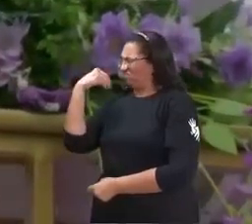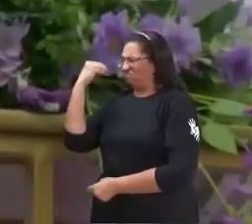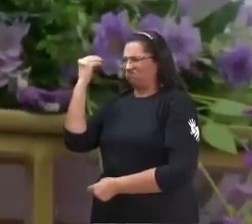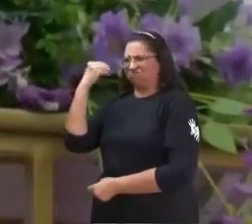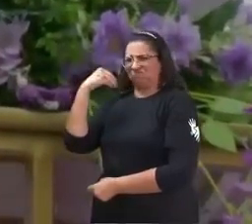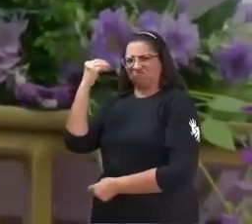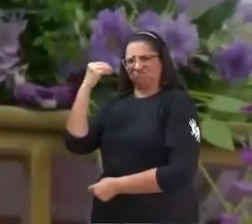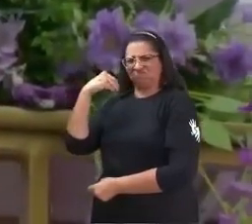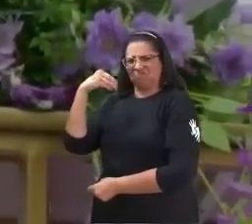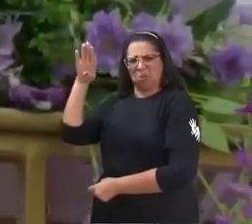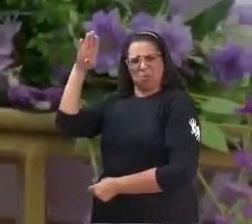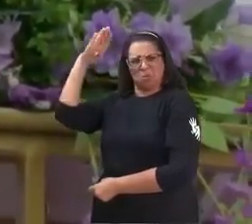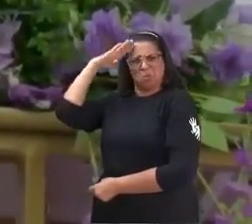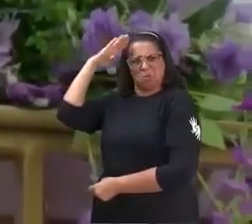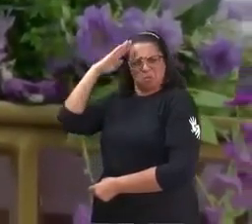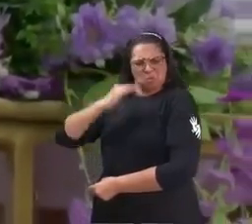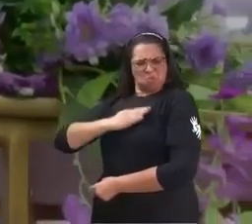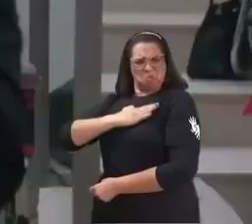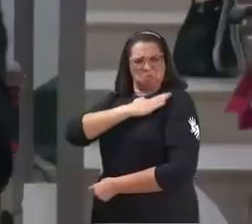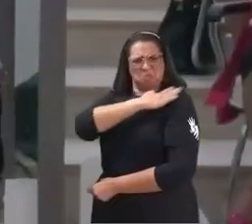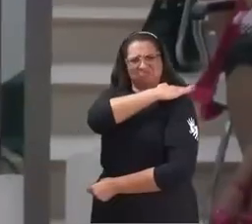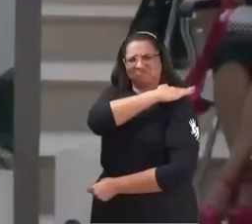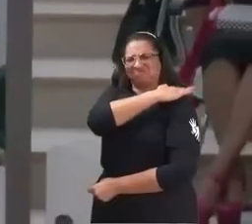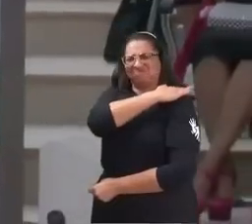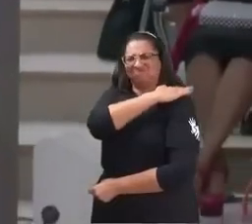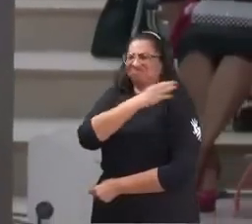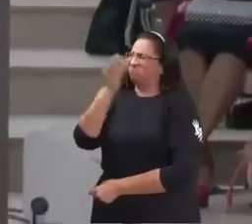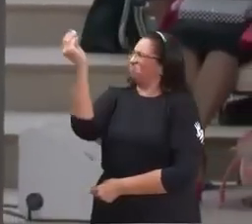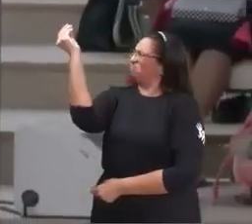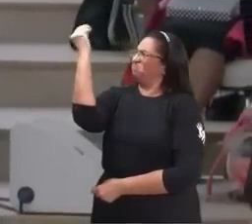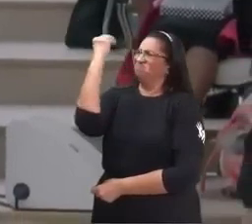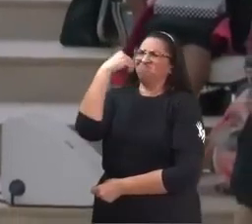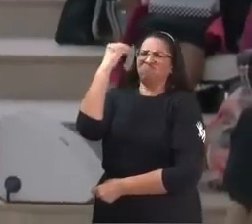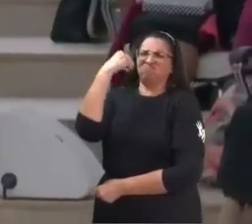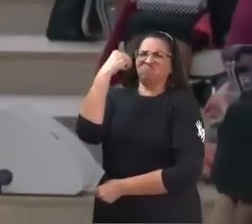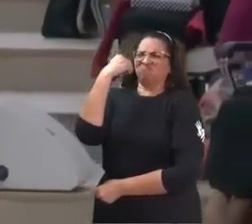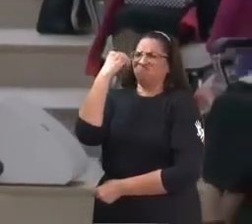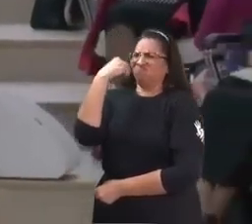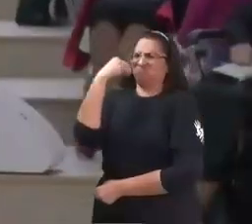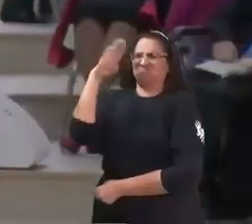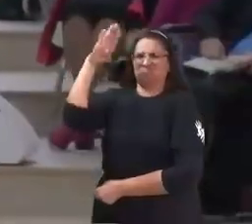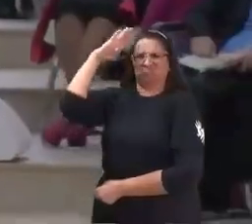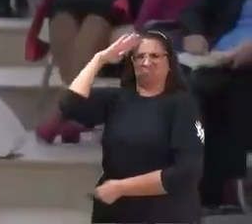Quando os generais de guerra não tinham força para lutar.